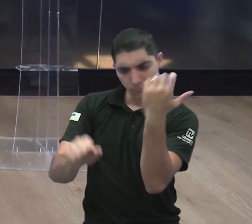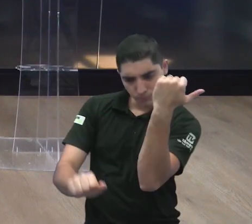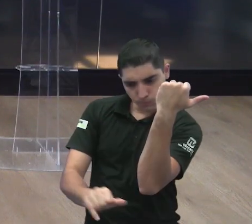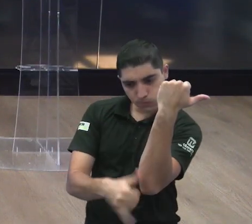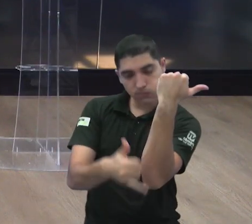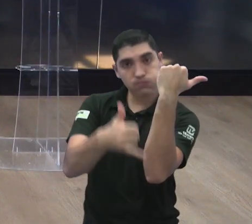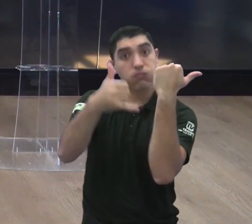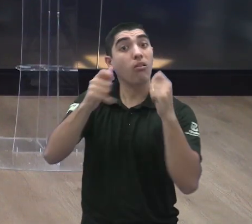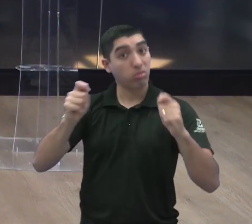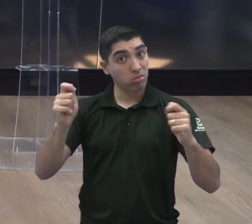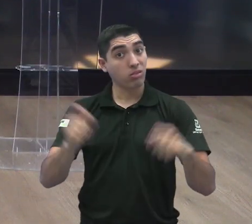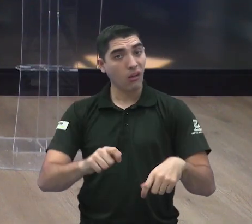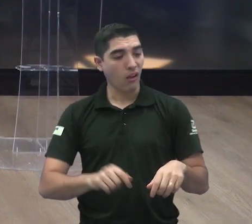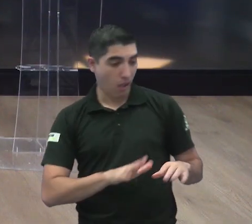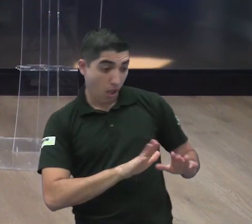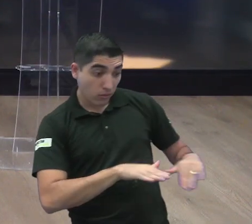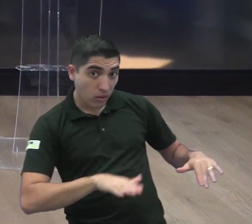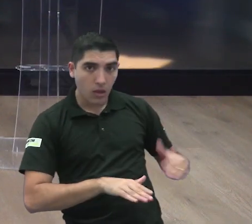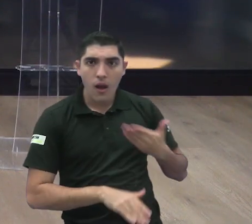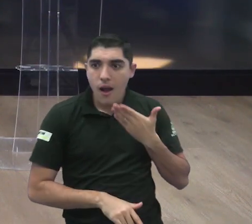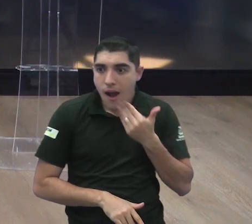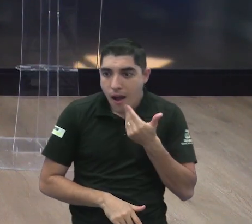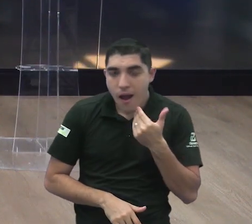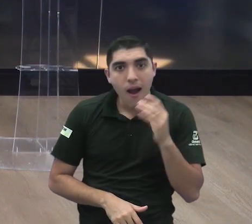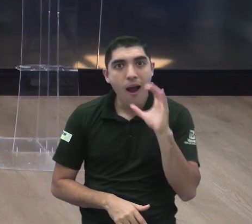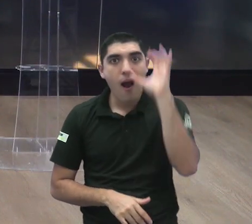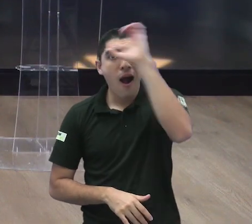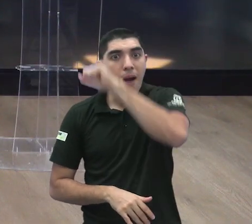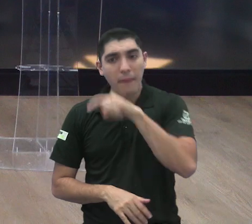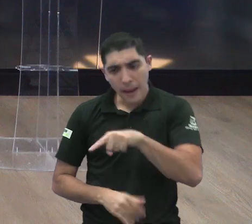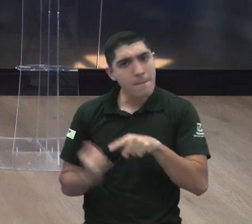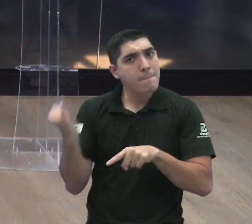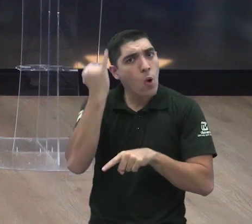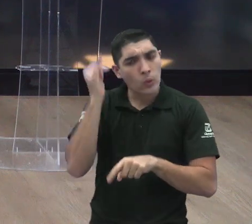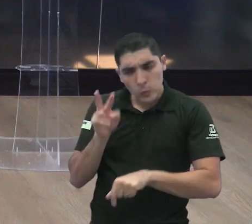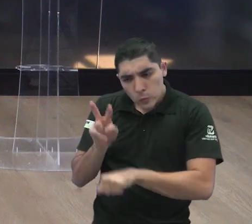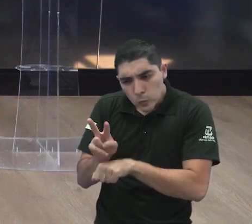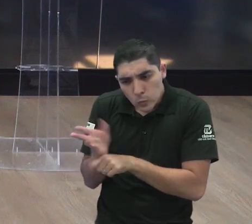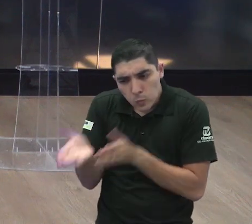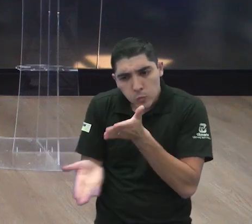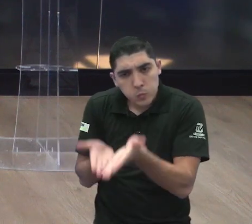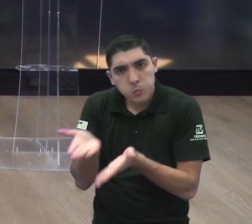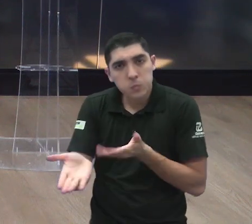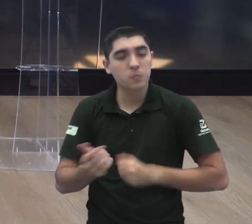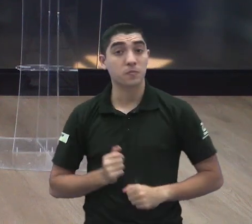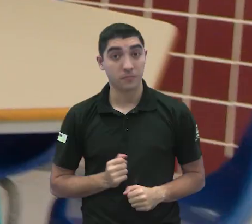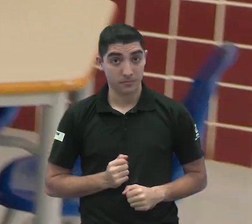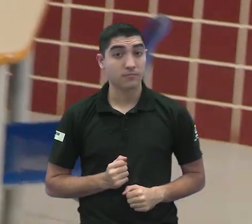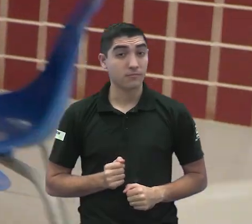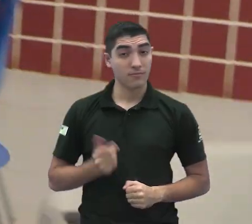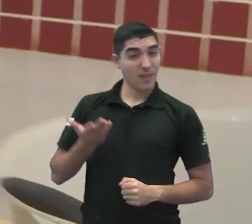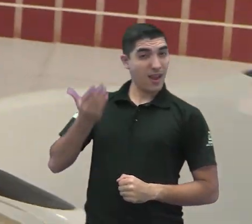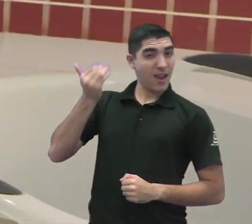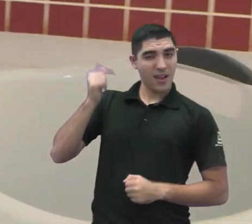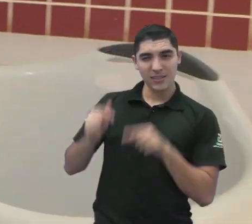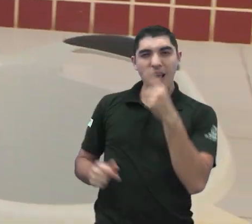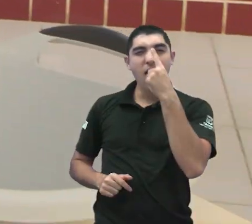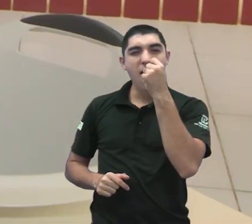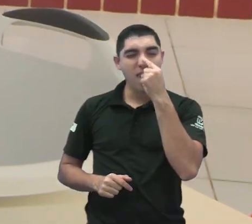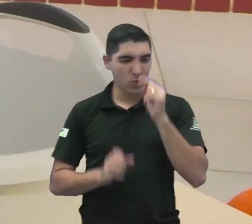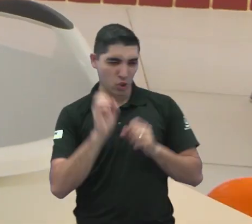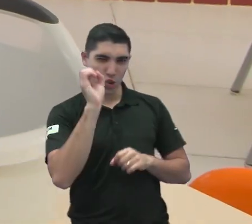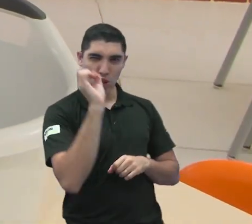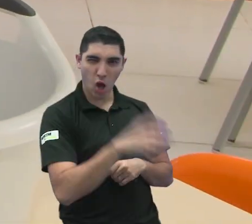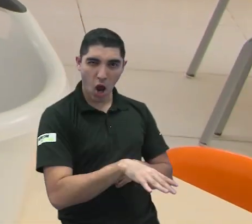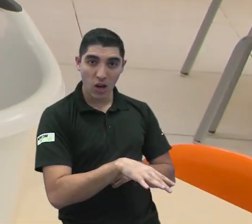no local. A criançada desde cedo já aprende a importância de ações que cuidem do planeta. O que antes ia para